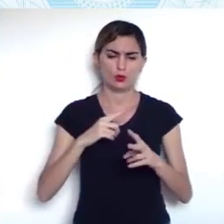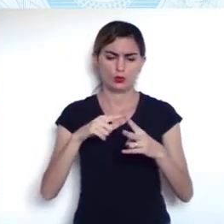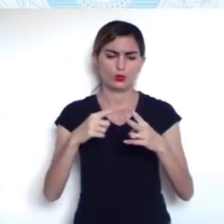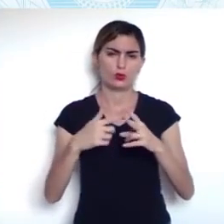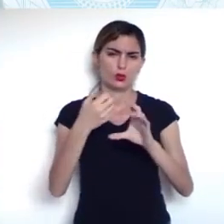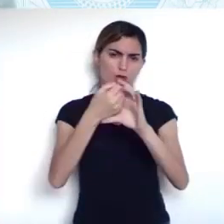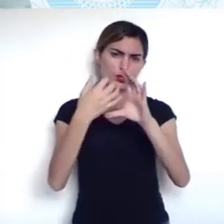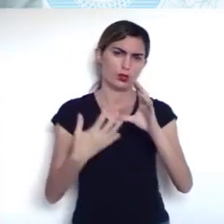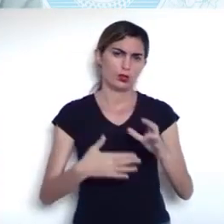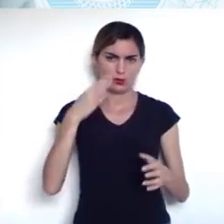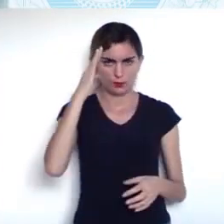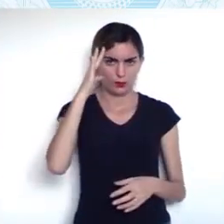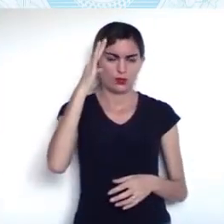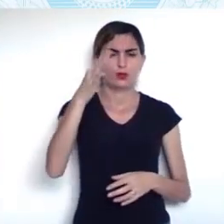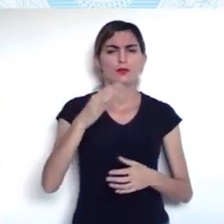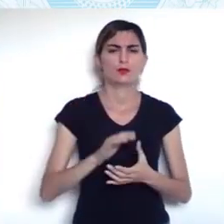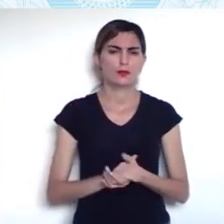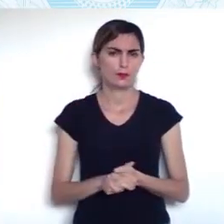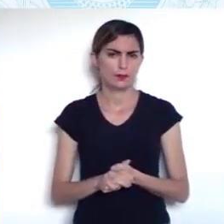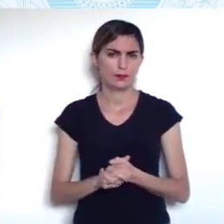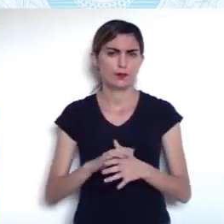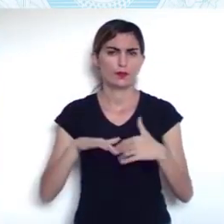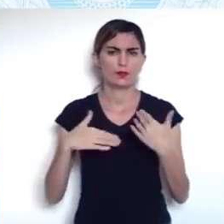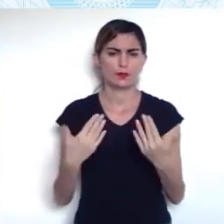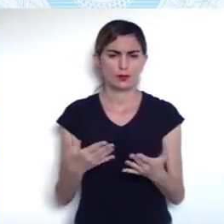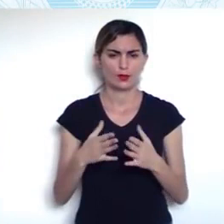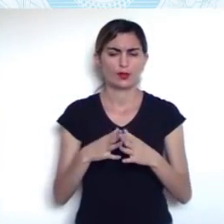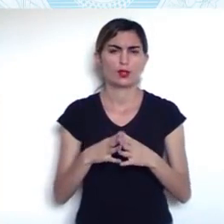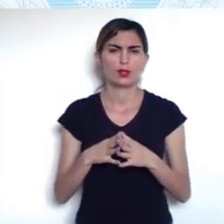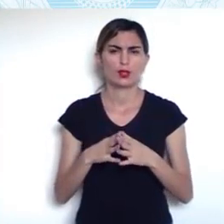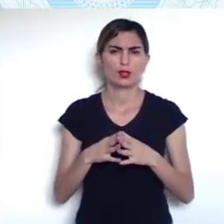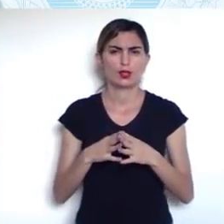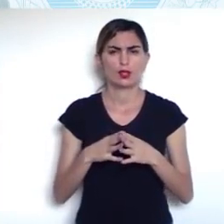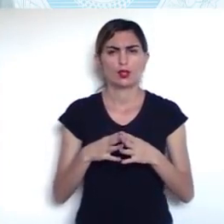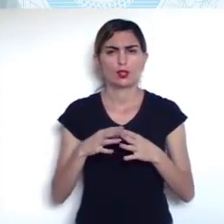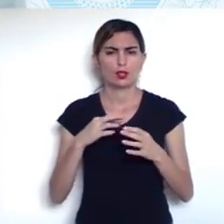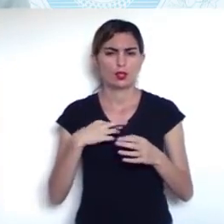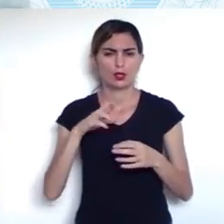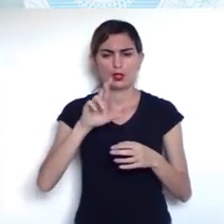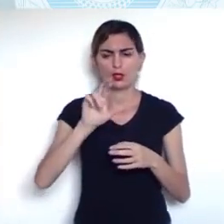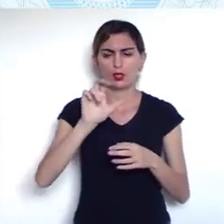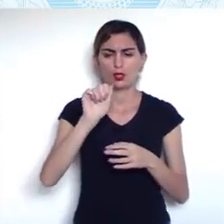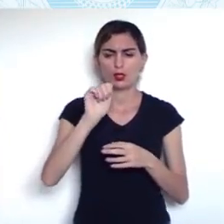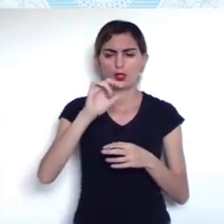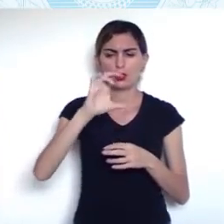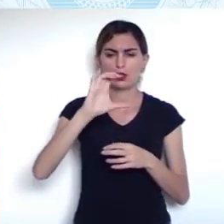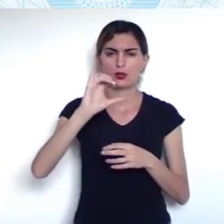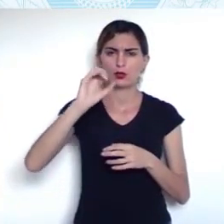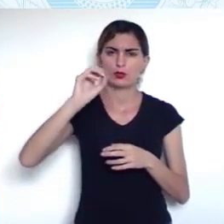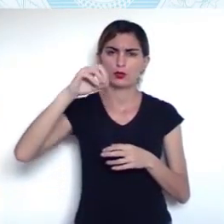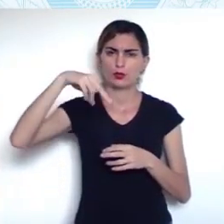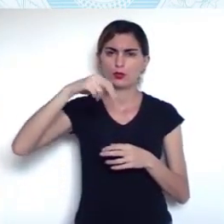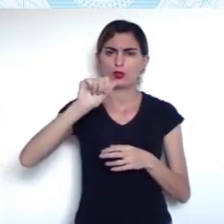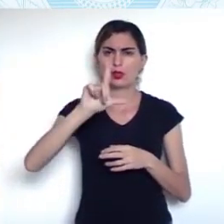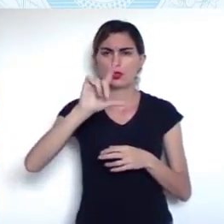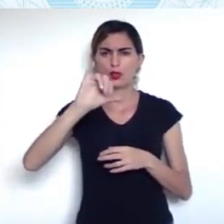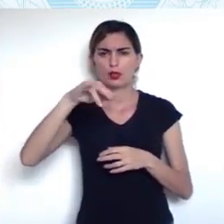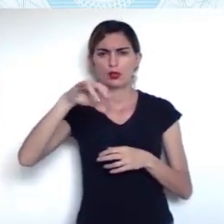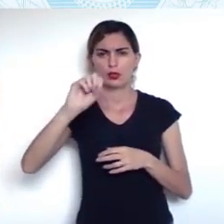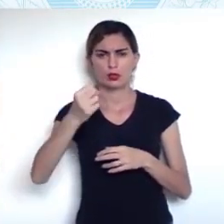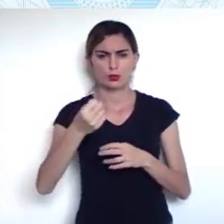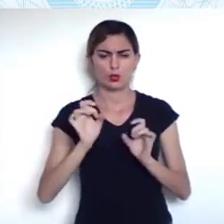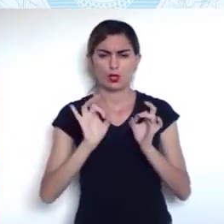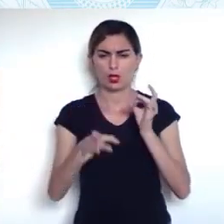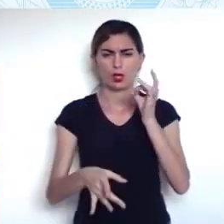as características principais do Renascimento foram o racionalismo e